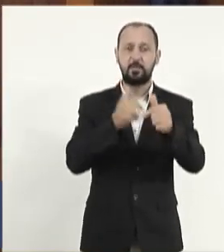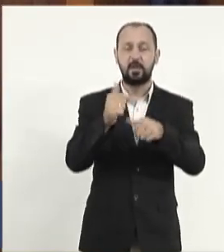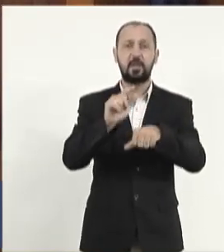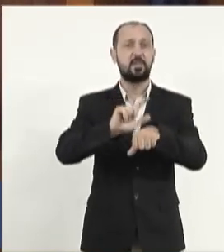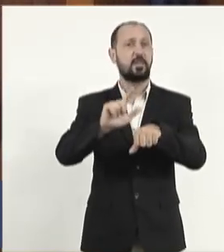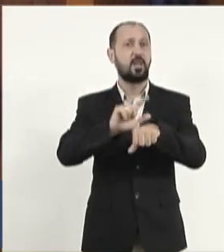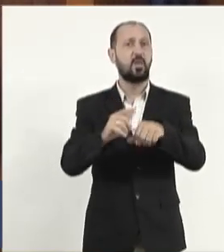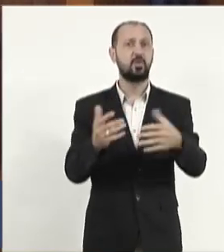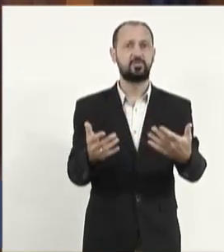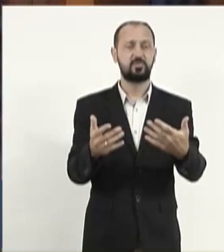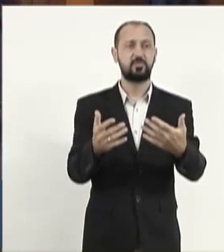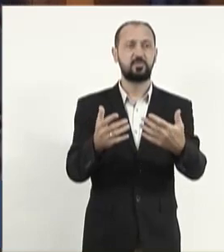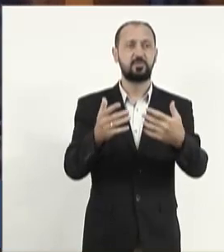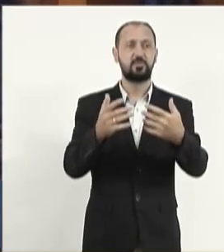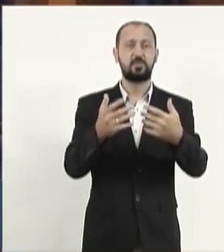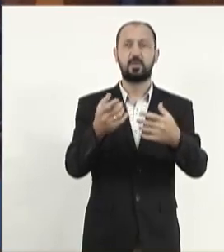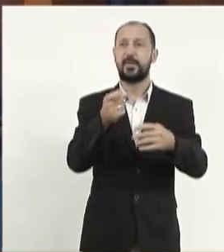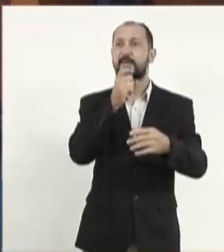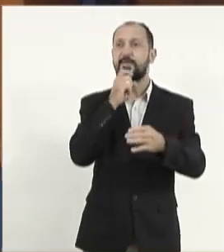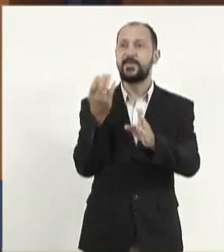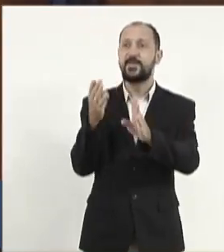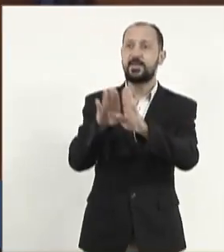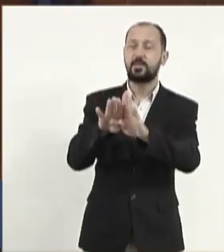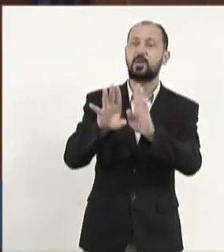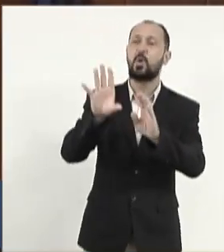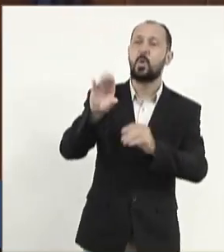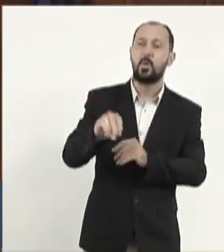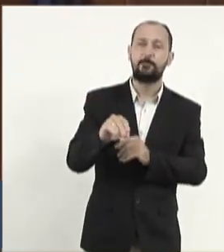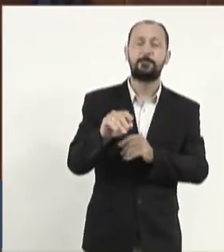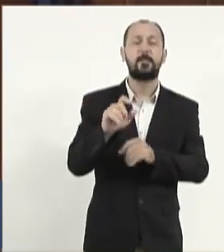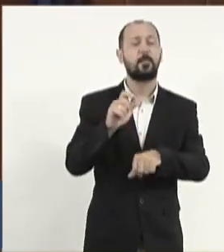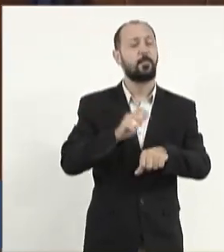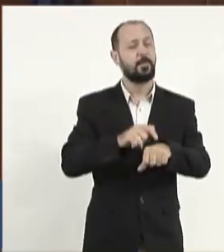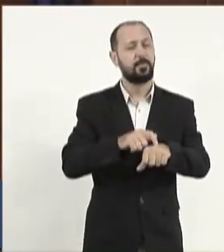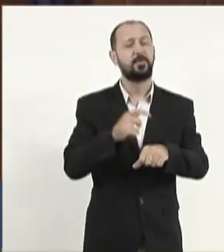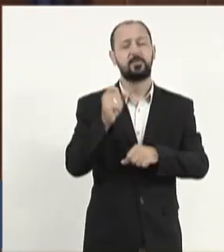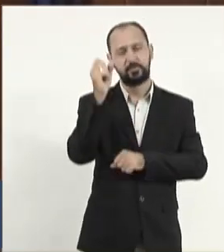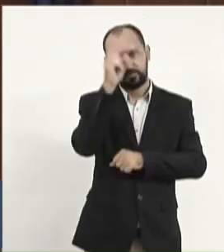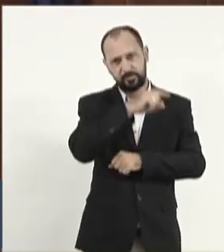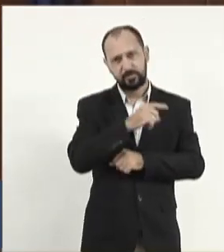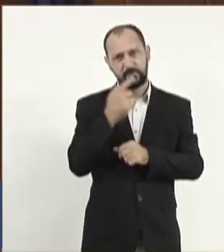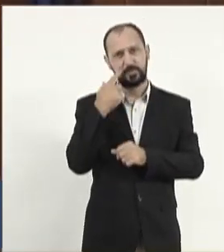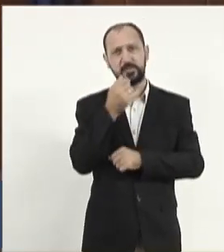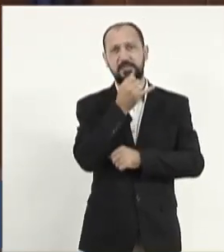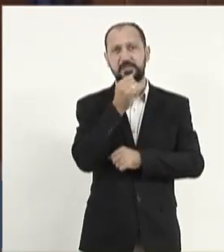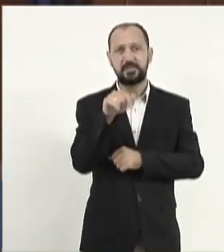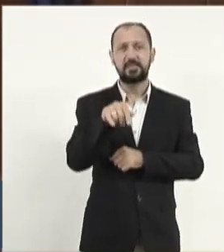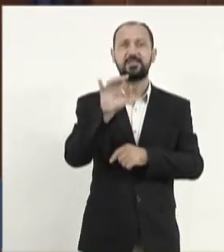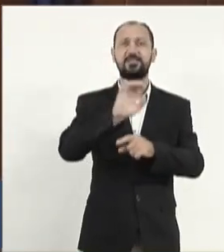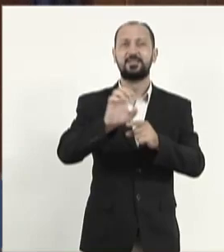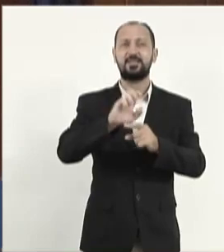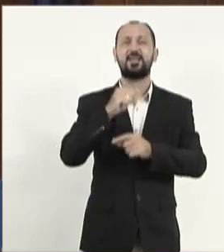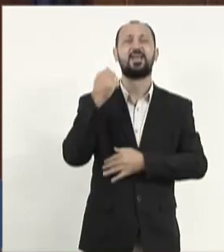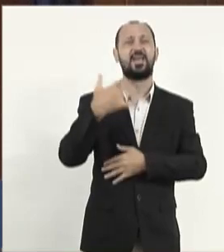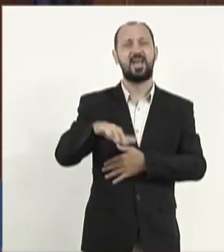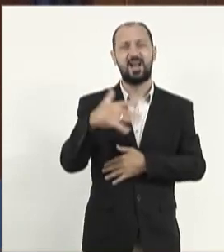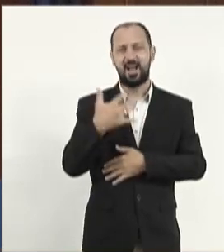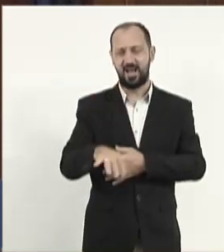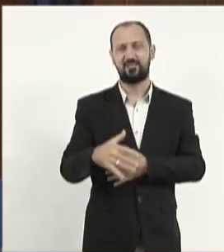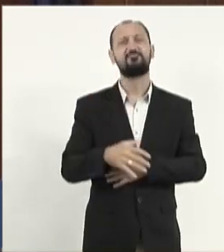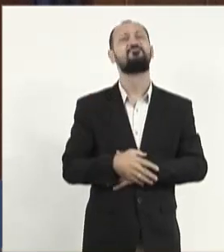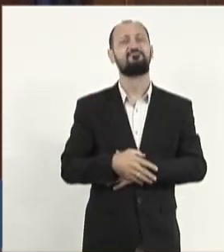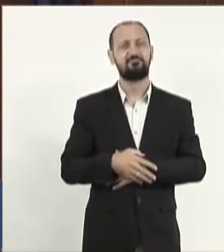lojinha, né? Desligou a geladeira. Então, é uma situação muito complicada, a energia aqui no estado é muito